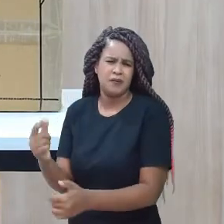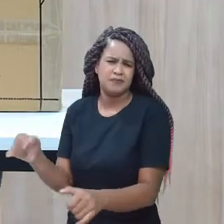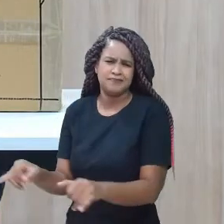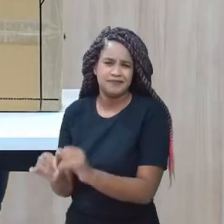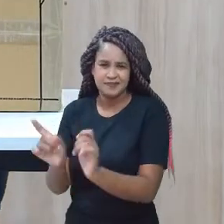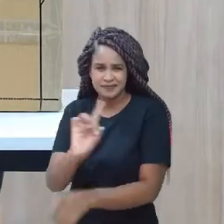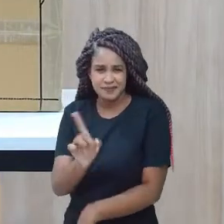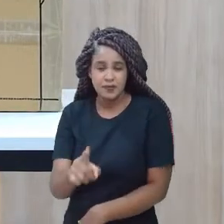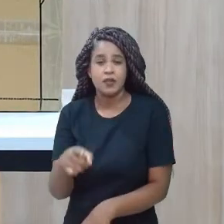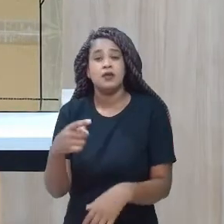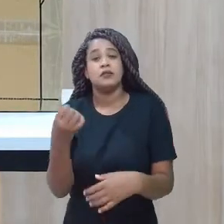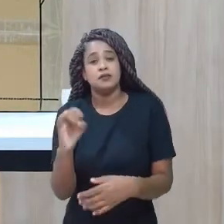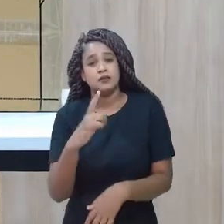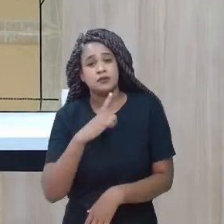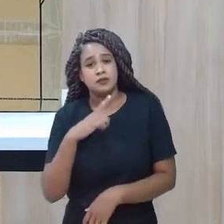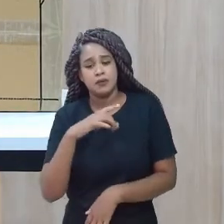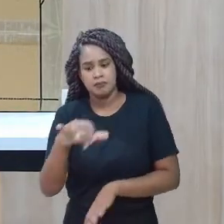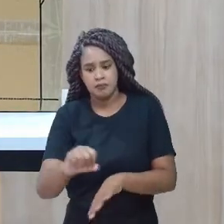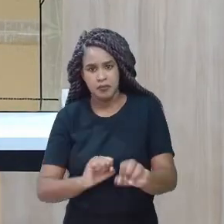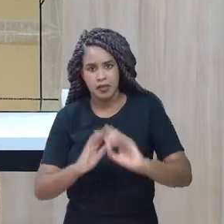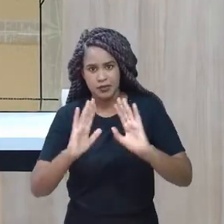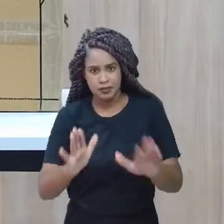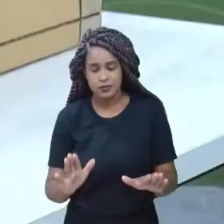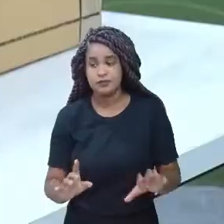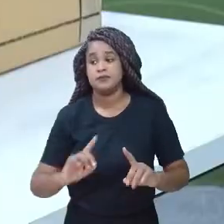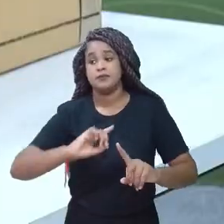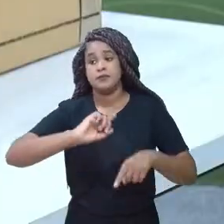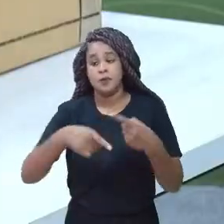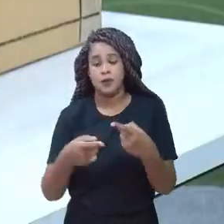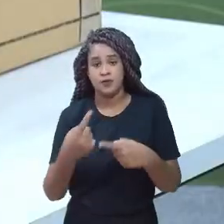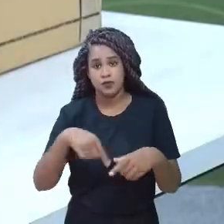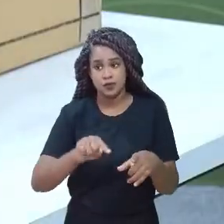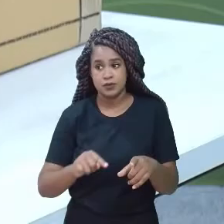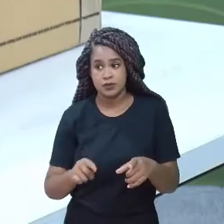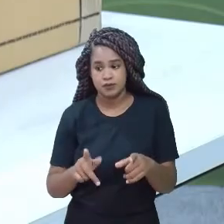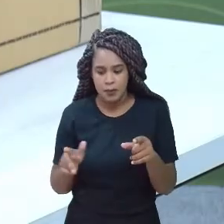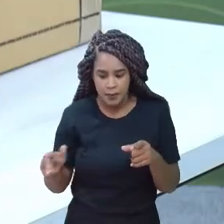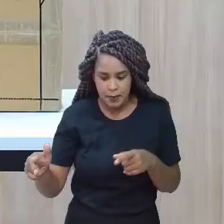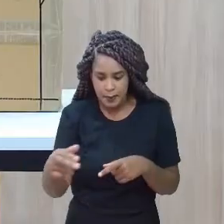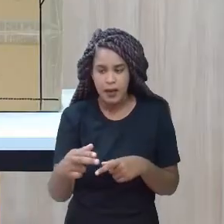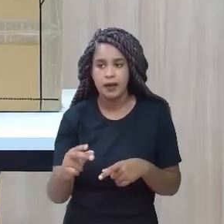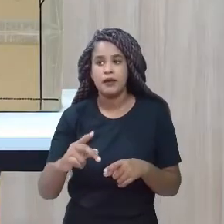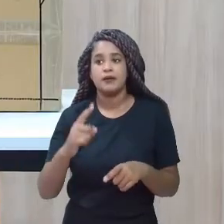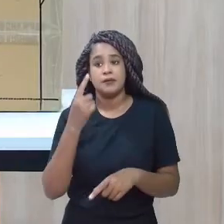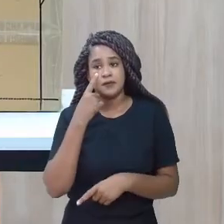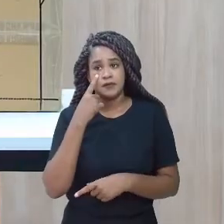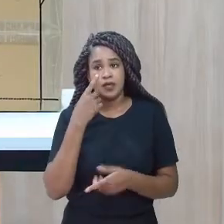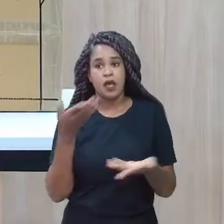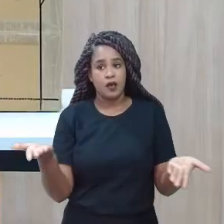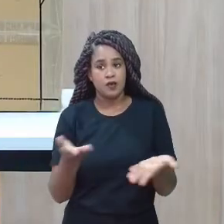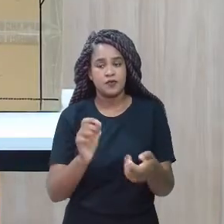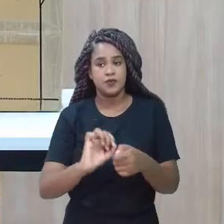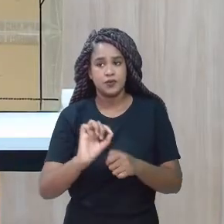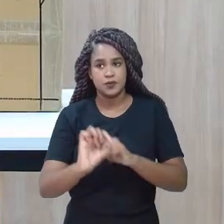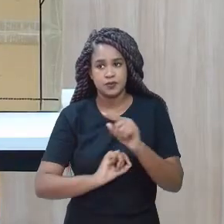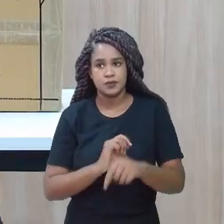Aí você vai por dentro, você coloca, como a gente vai dar uma olhadinha agora, olha